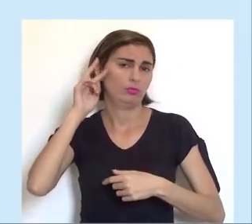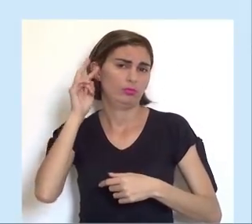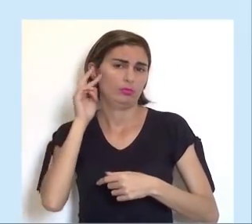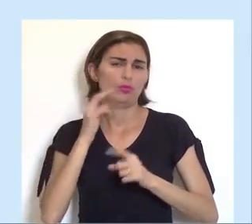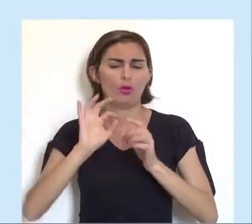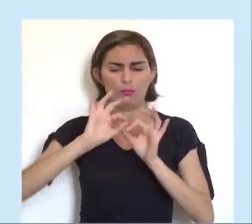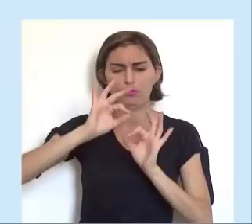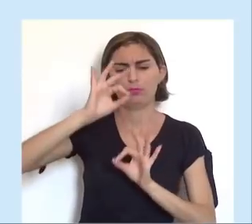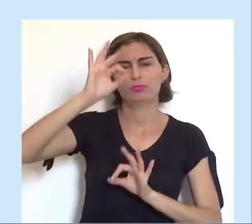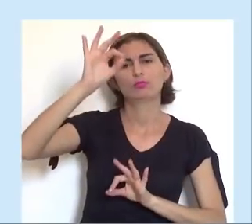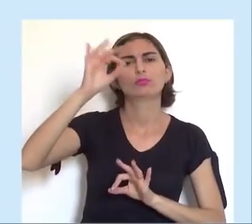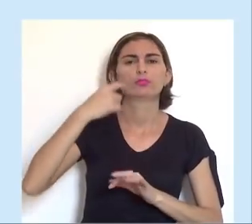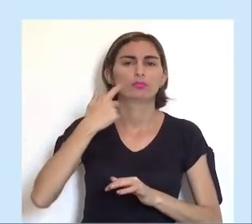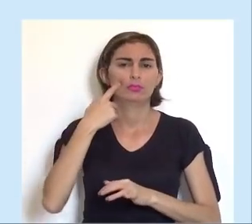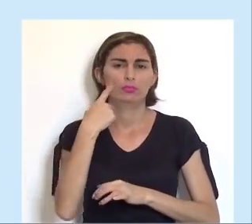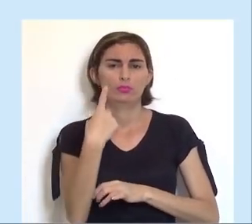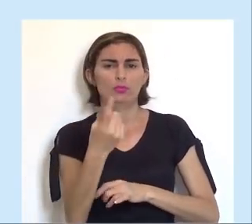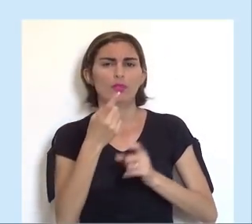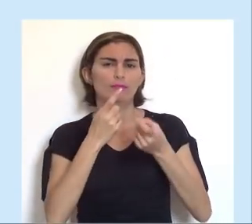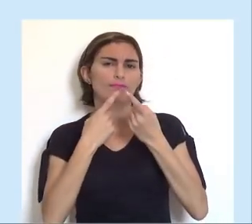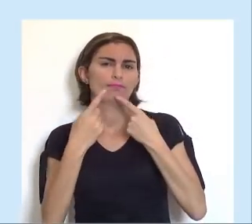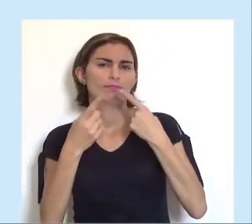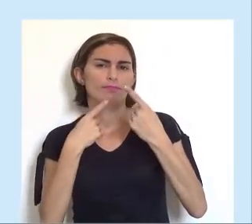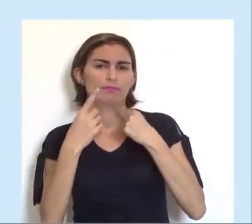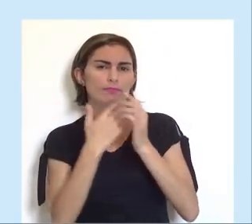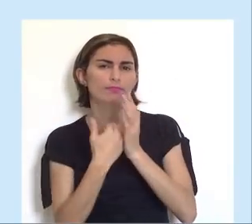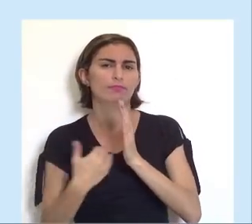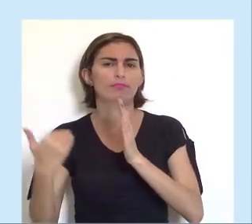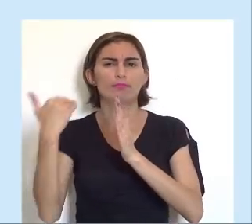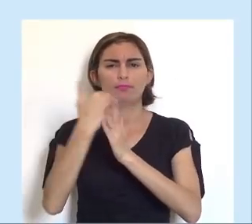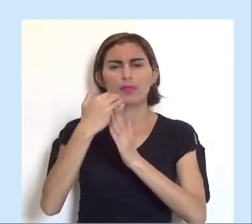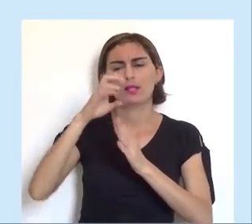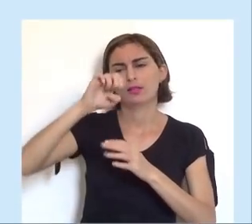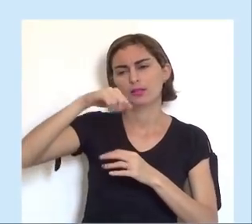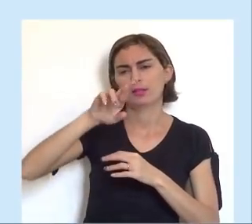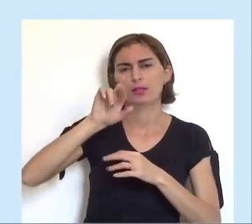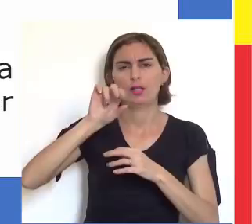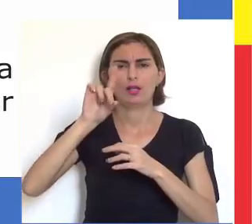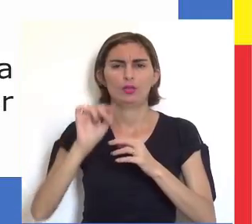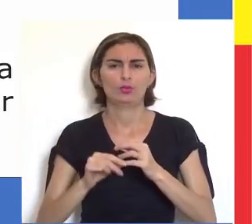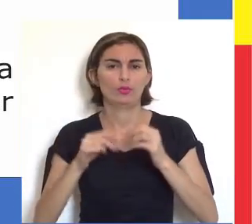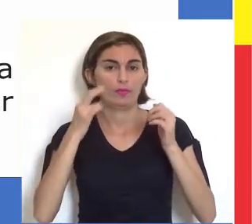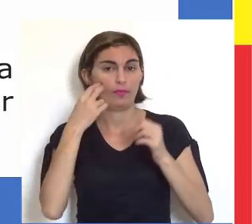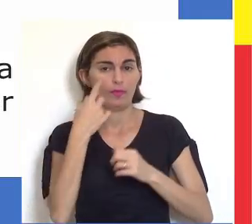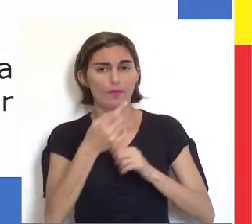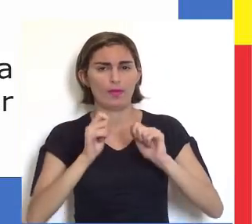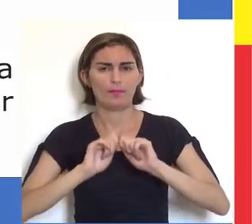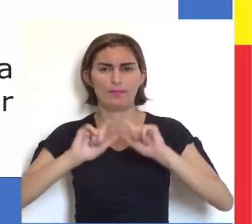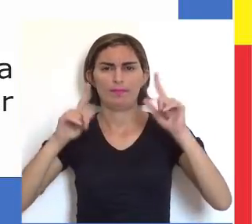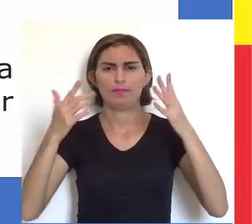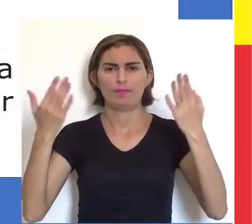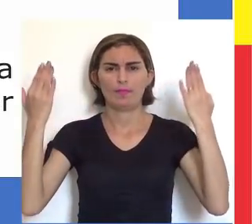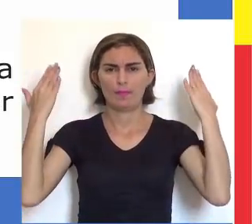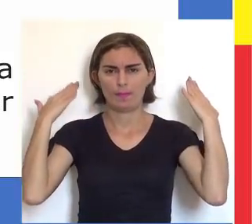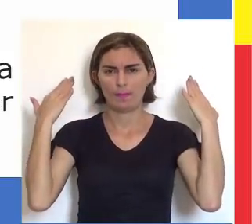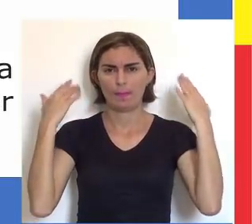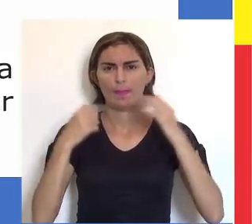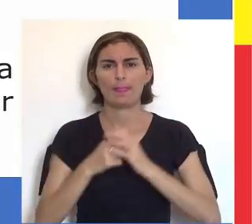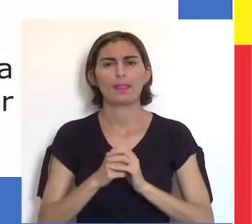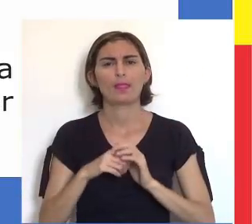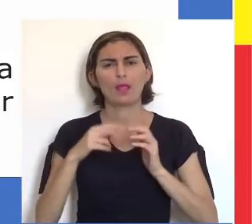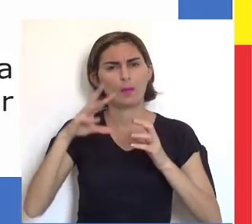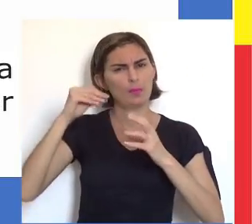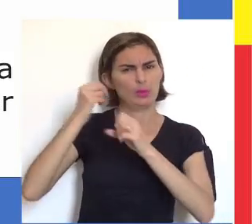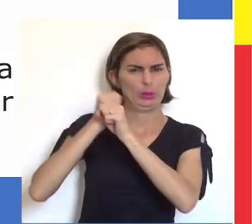mais longa, para a gente poder debater um pouquinho mais sobre enredo. Então olha só, vai aparecer para vocês. Há